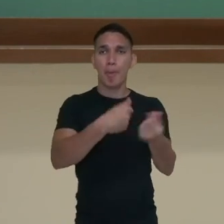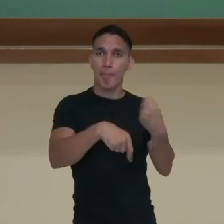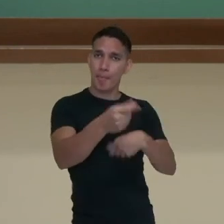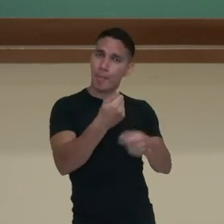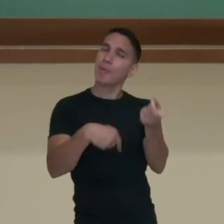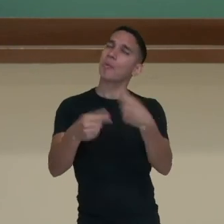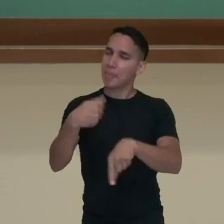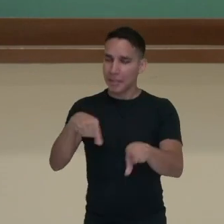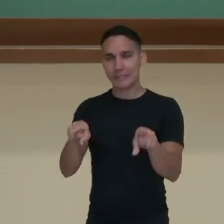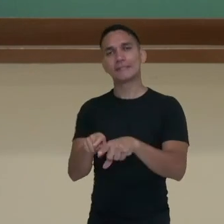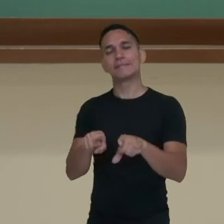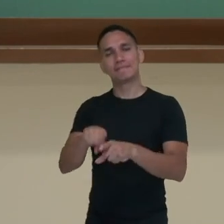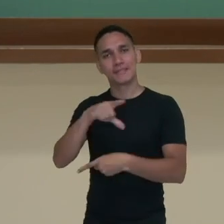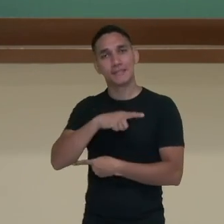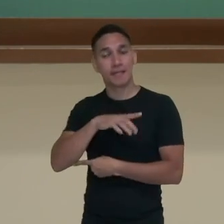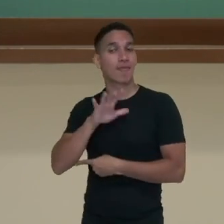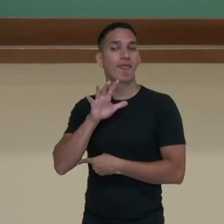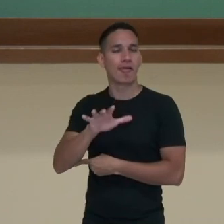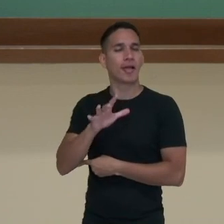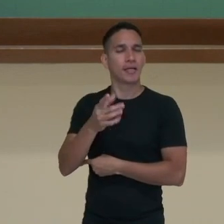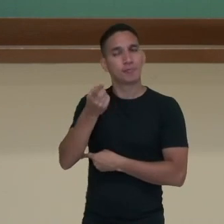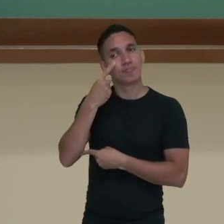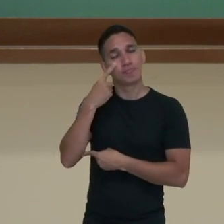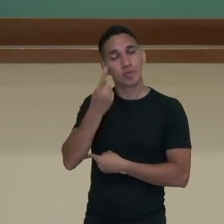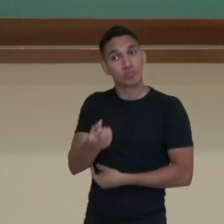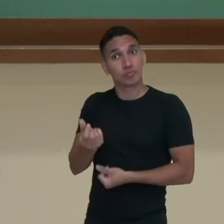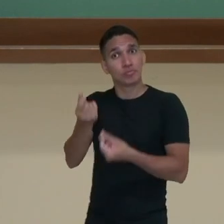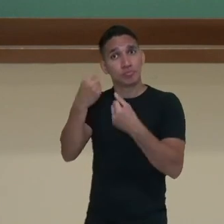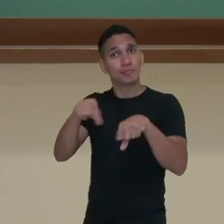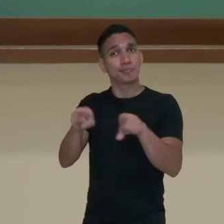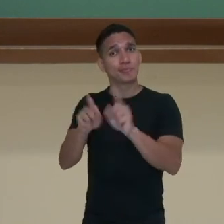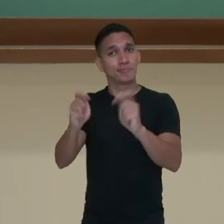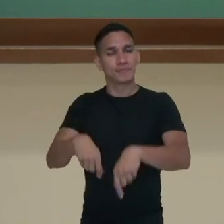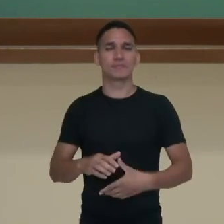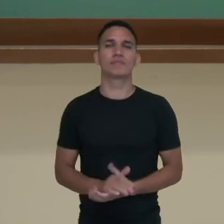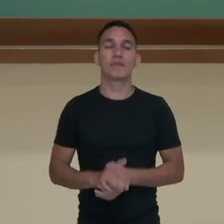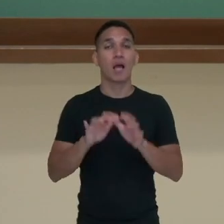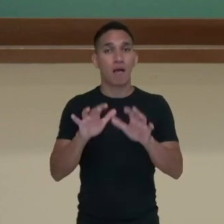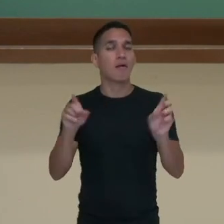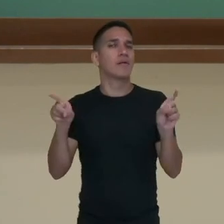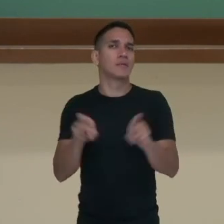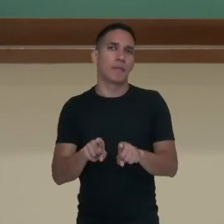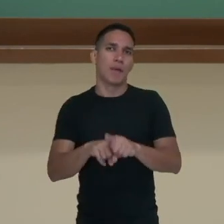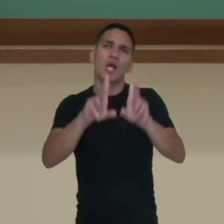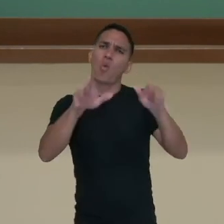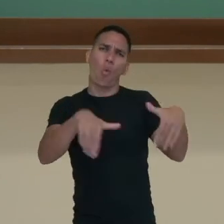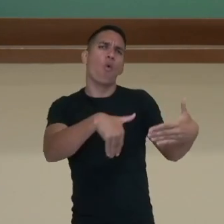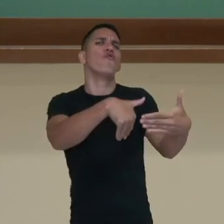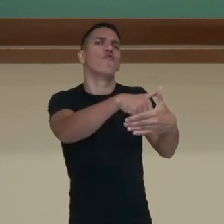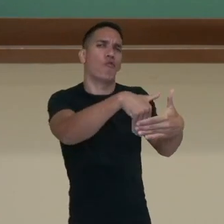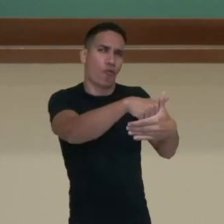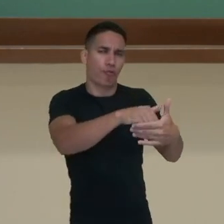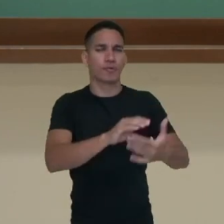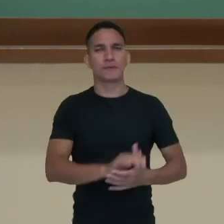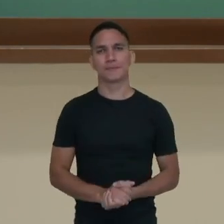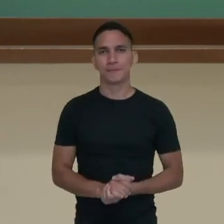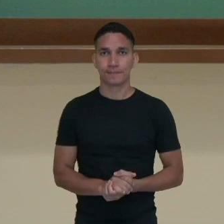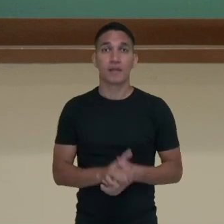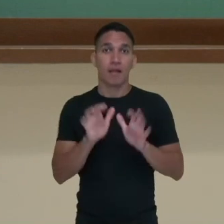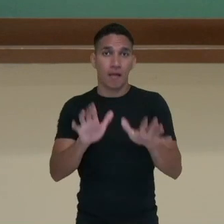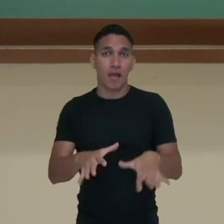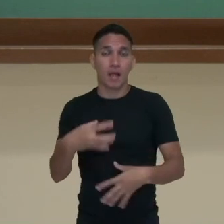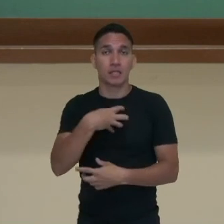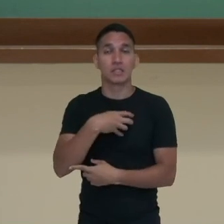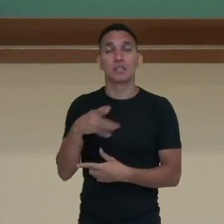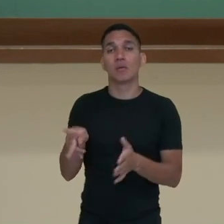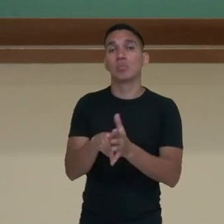ali os seus fins financeiros, assim como o futebol, né? É um esporte